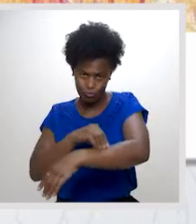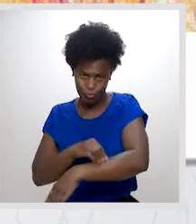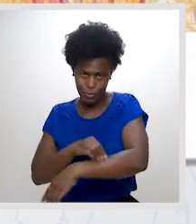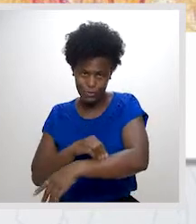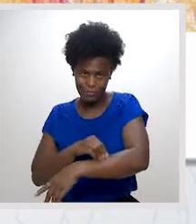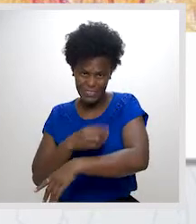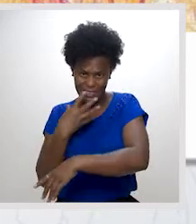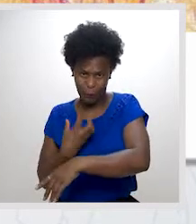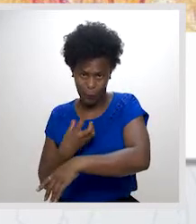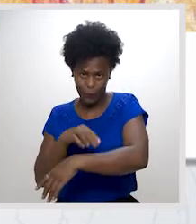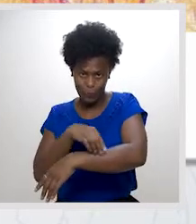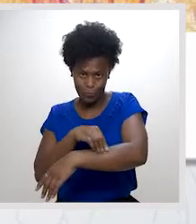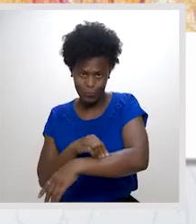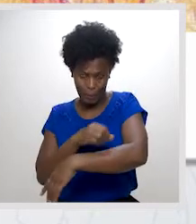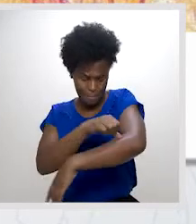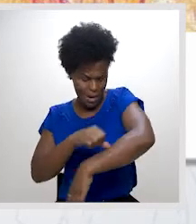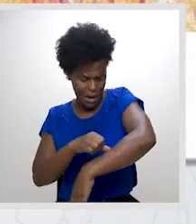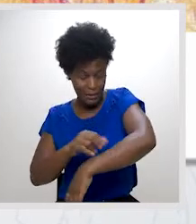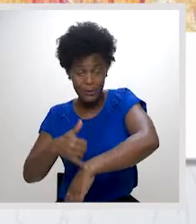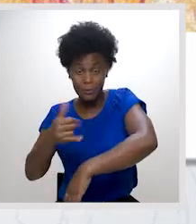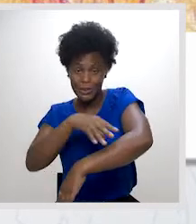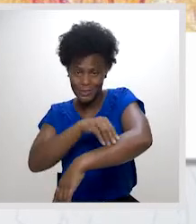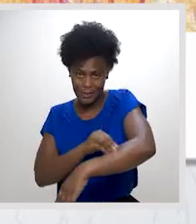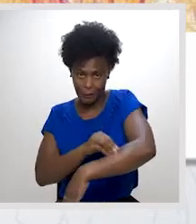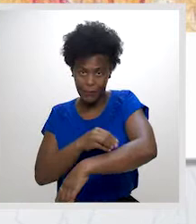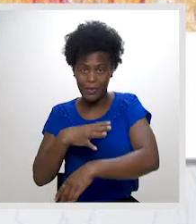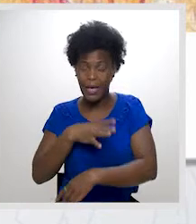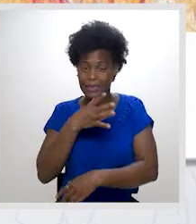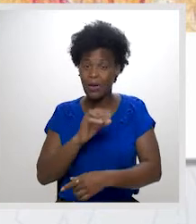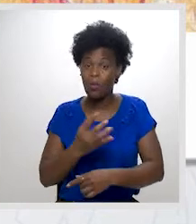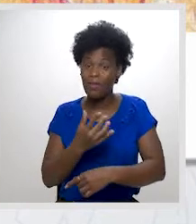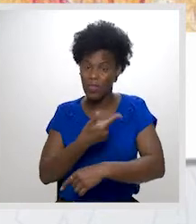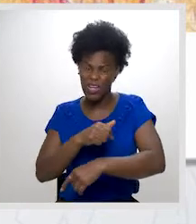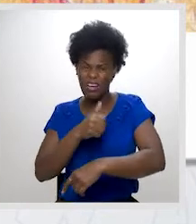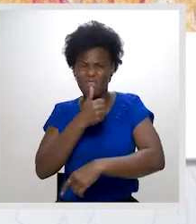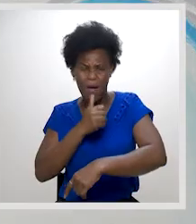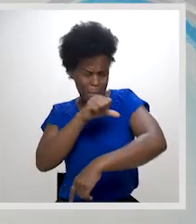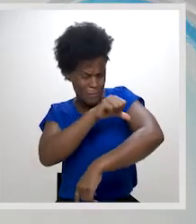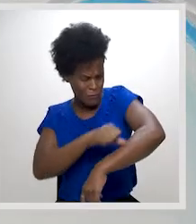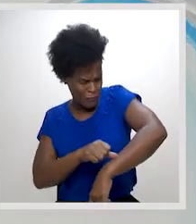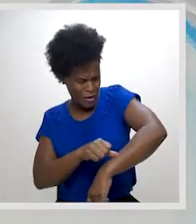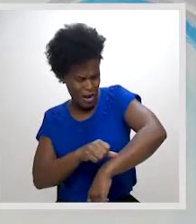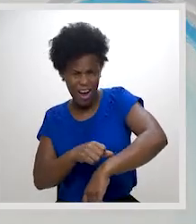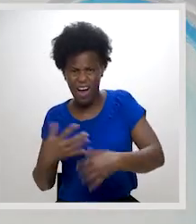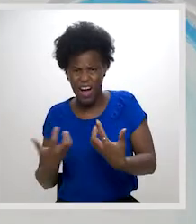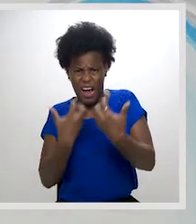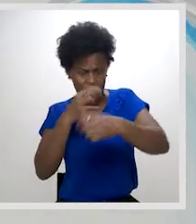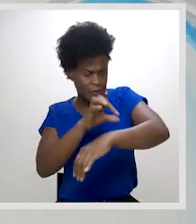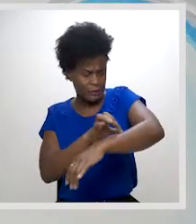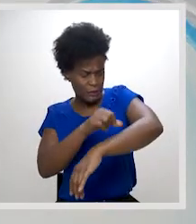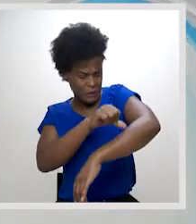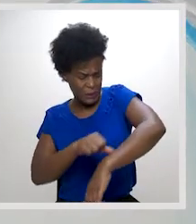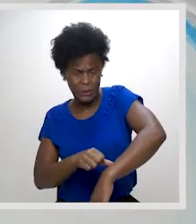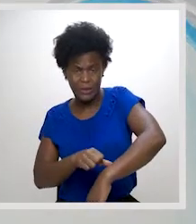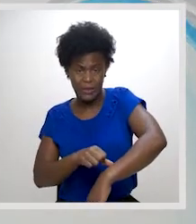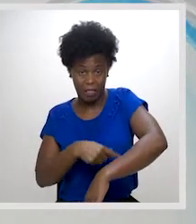cicatrização da pele. Isto o que quer dizer? Quando nós tenhamos um ferimento, um acidente na